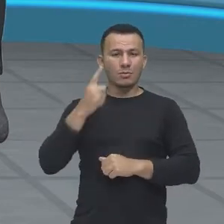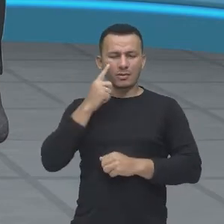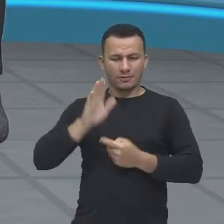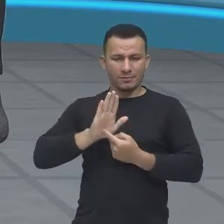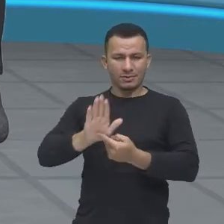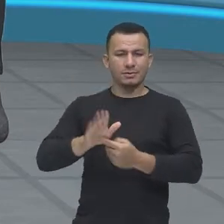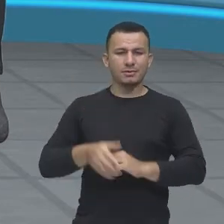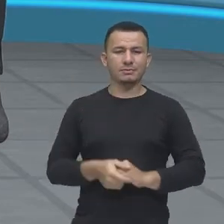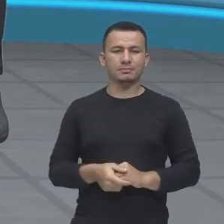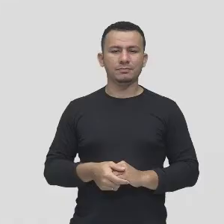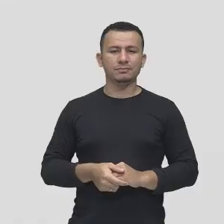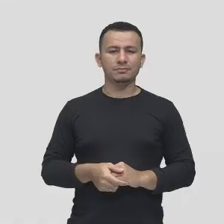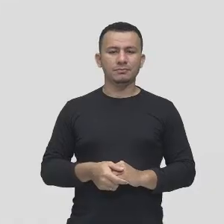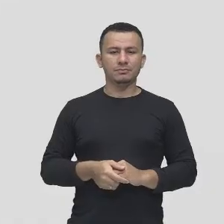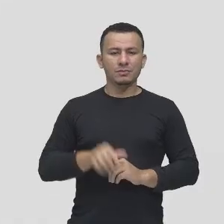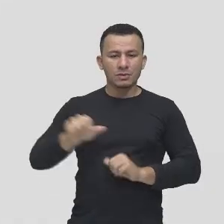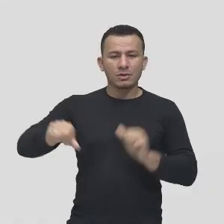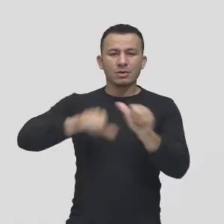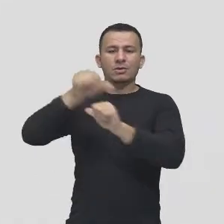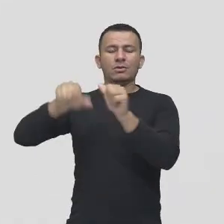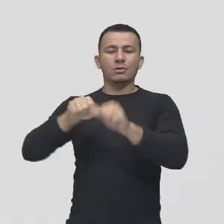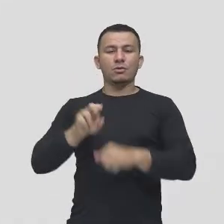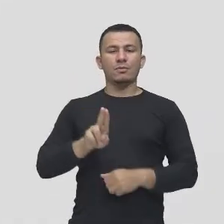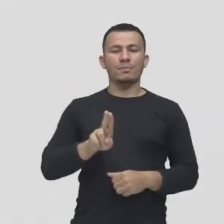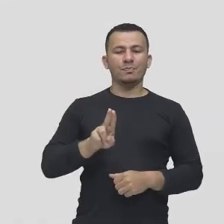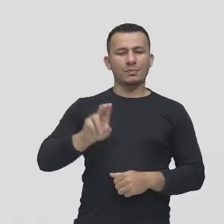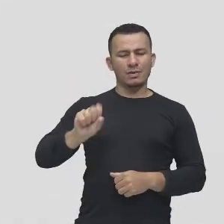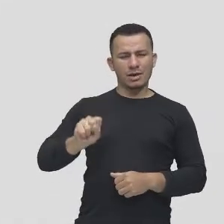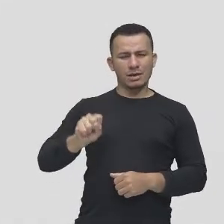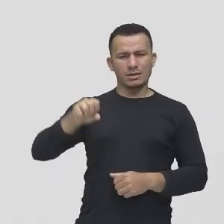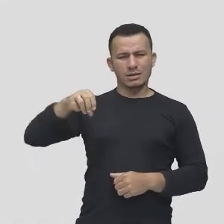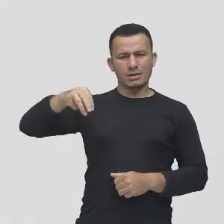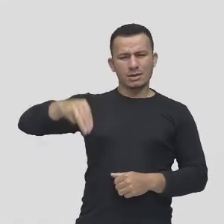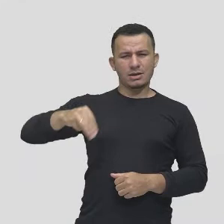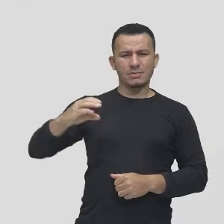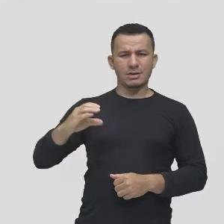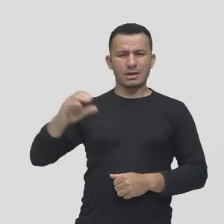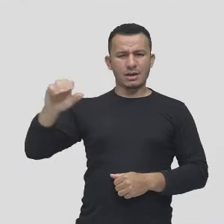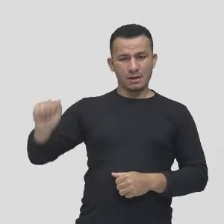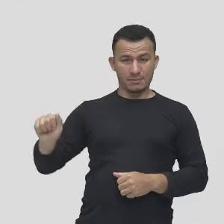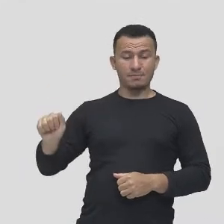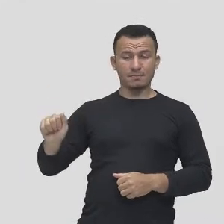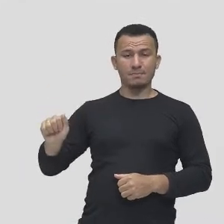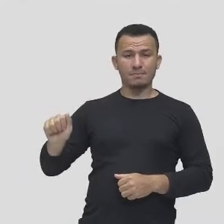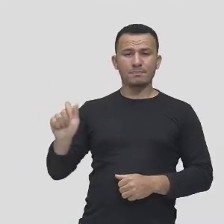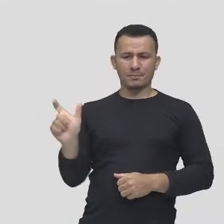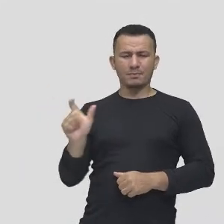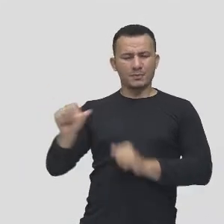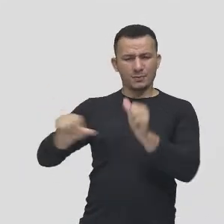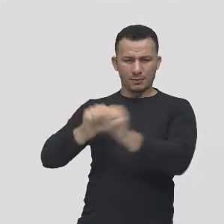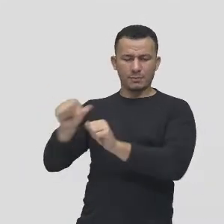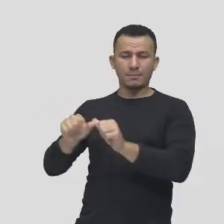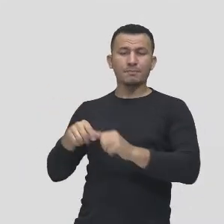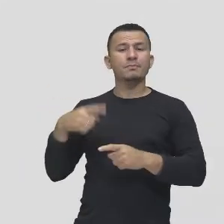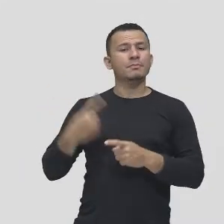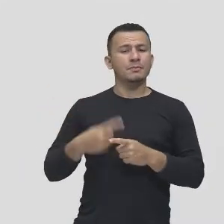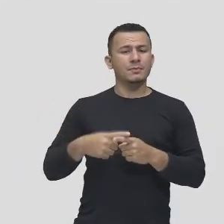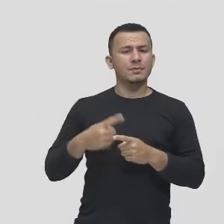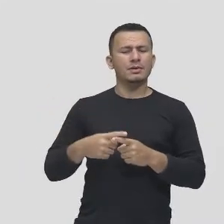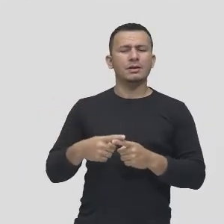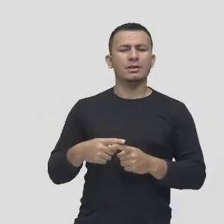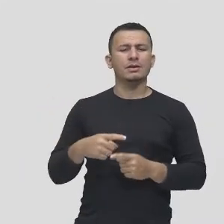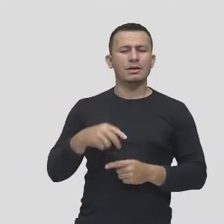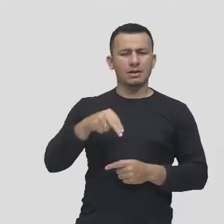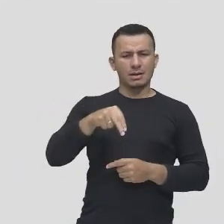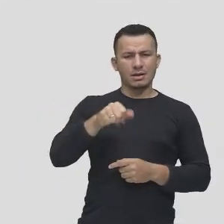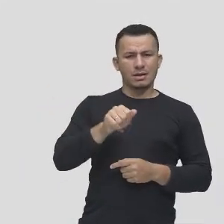aí agora. O NAFTA virou USMCA, UNSCA, né? USMCA, que é o antigo NAFTA, tem gente que